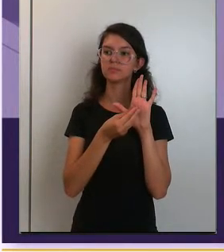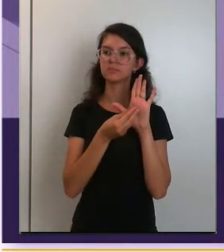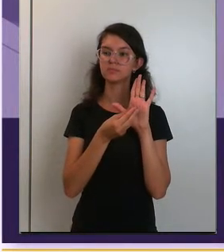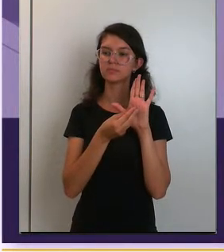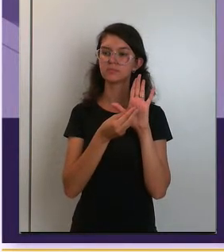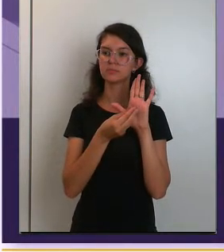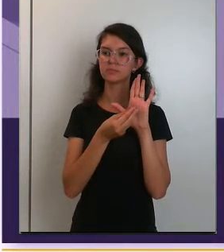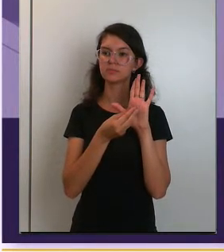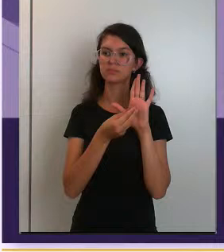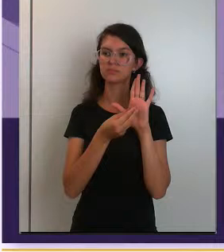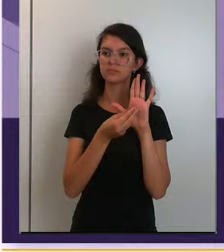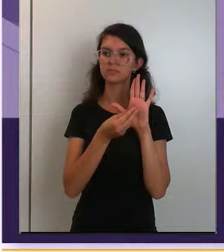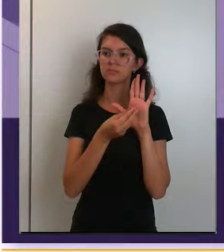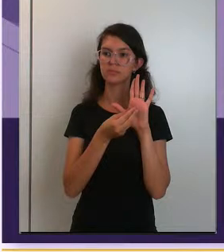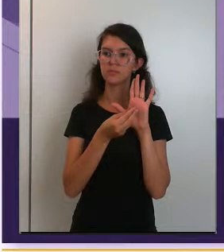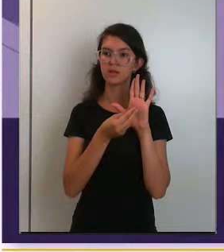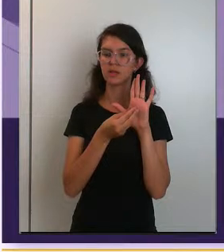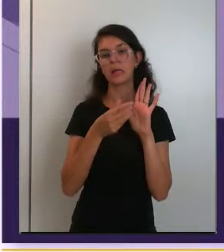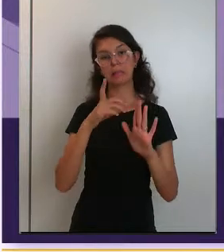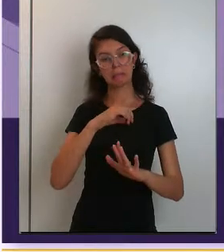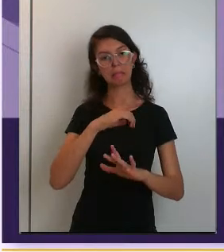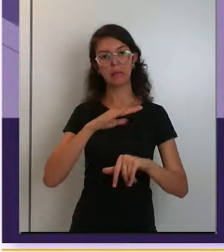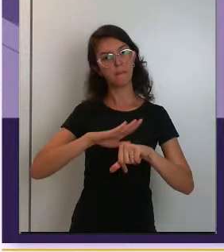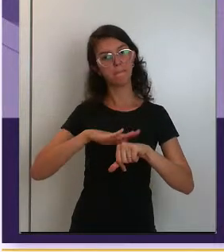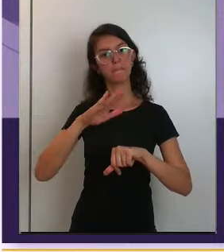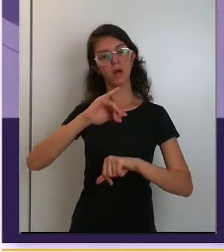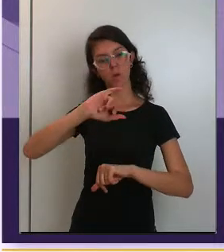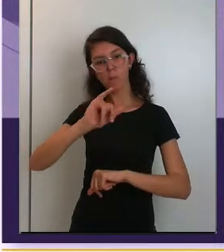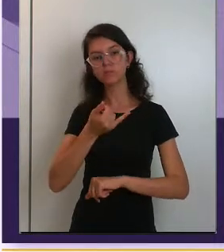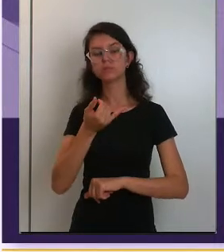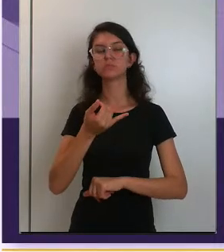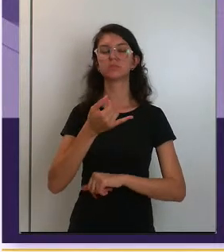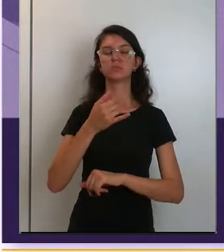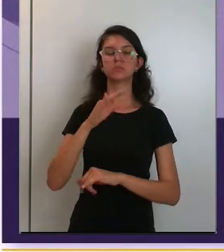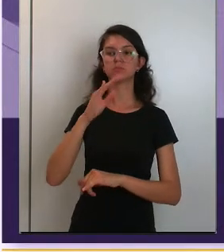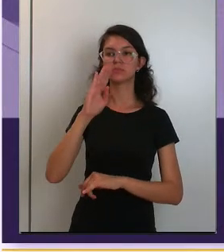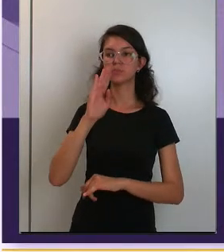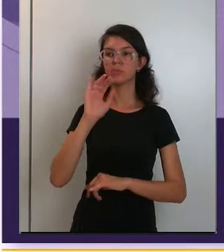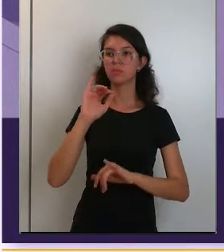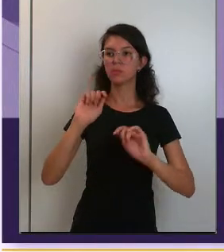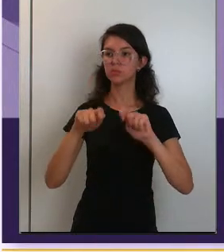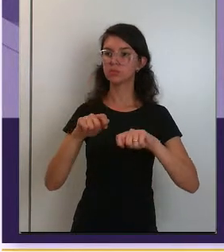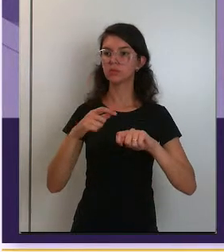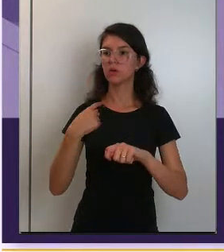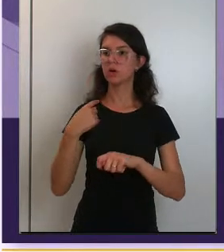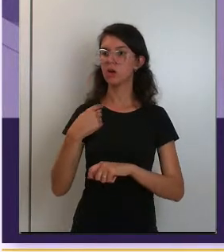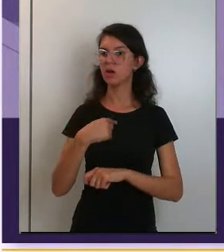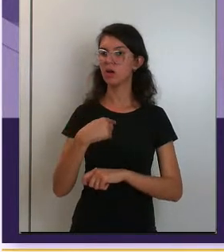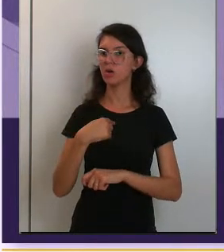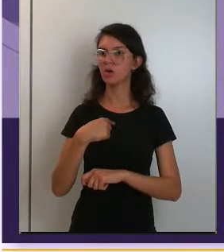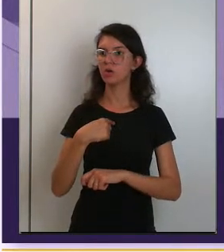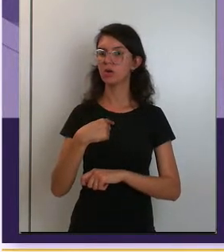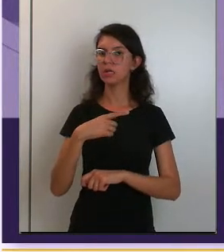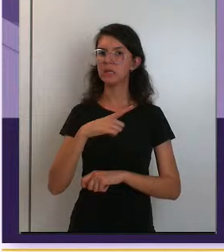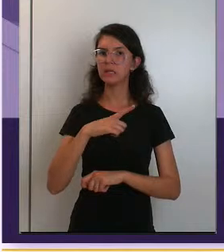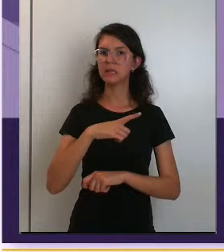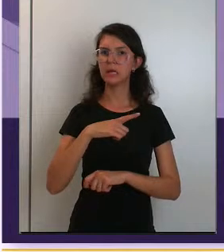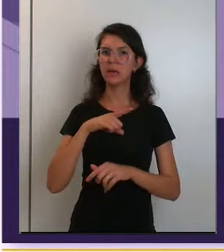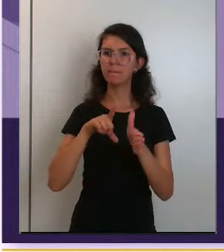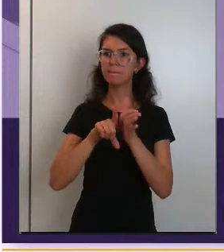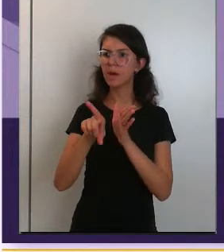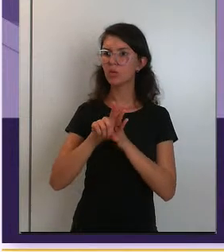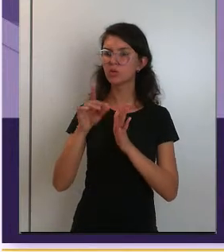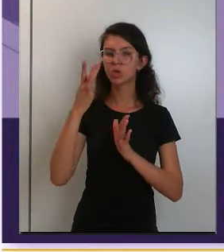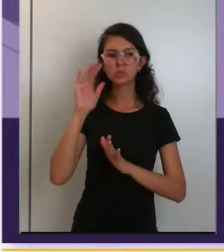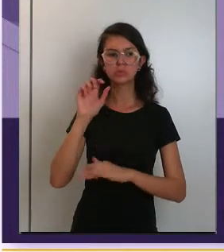maior, o maior alcance possível. Tem aqui algumas perguntas, eu não sei se eu que faço, né, tem uma observação também